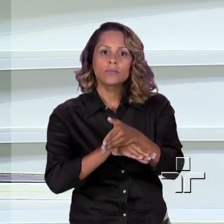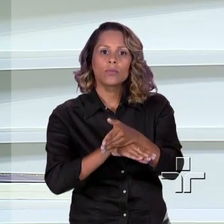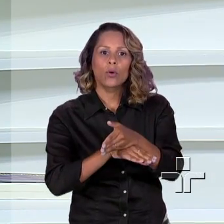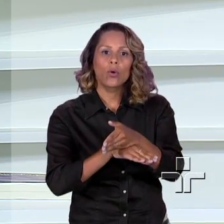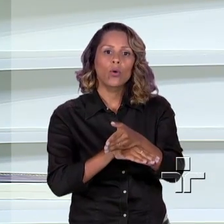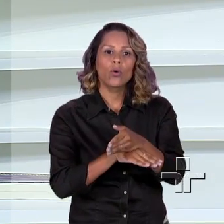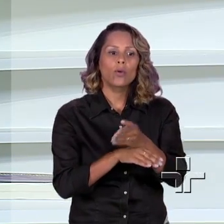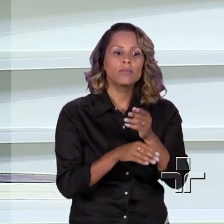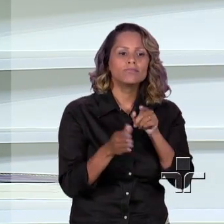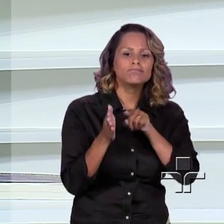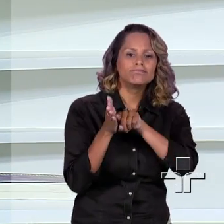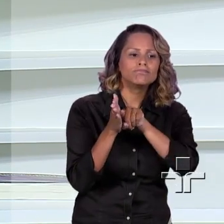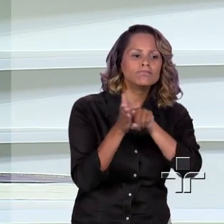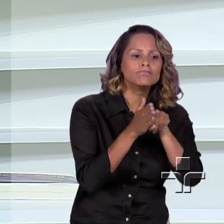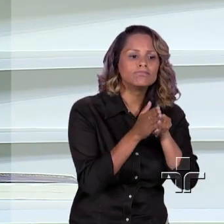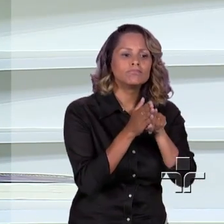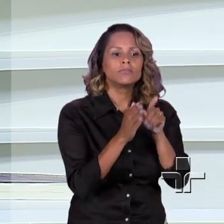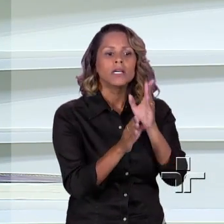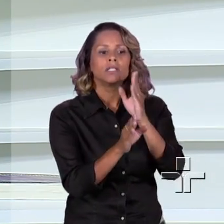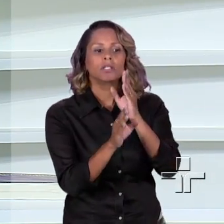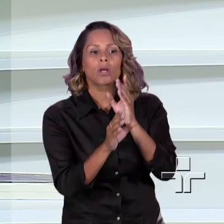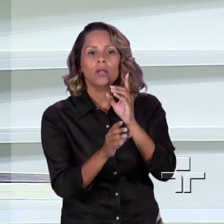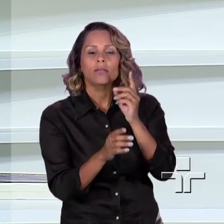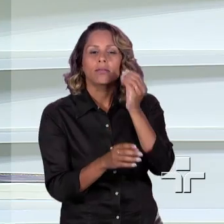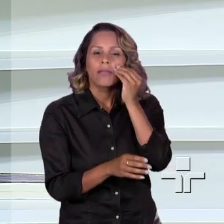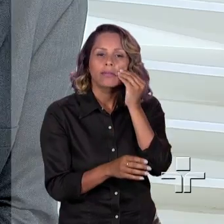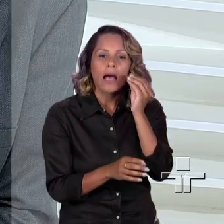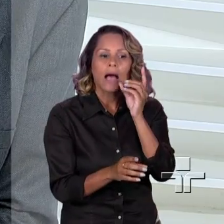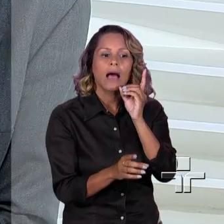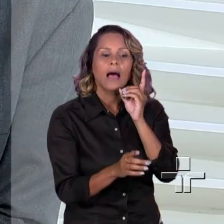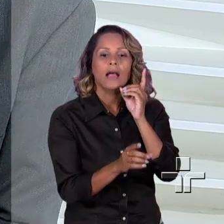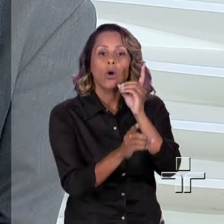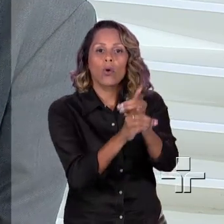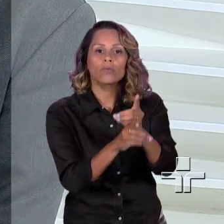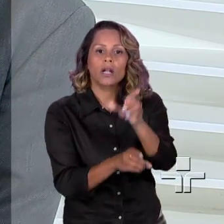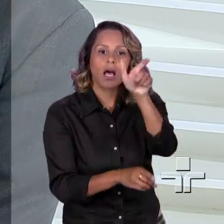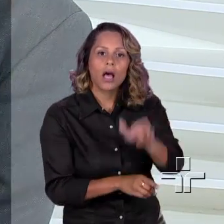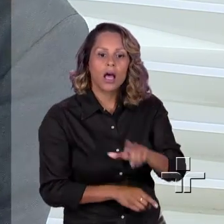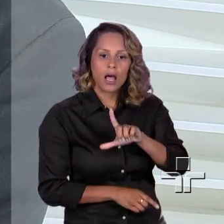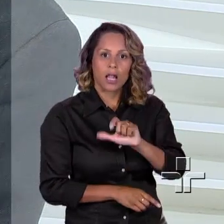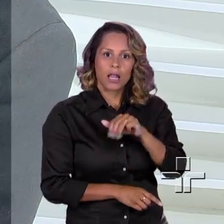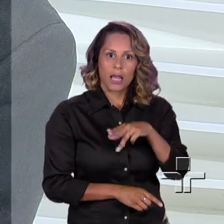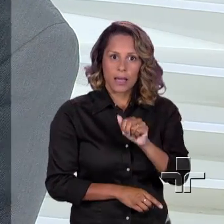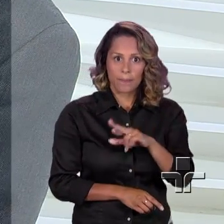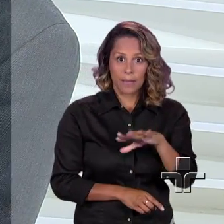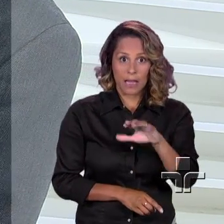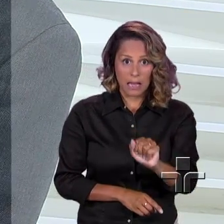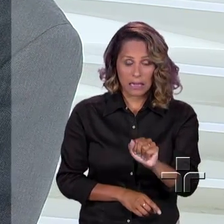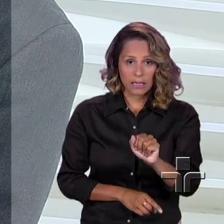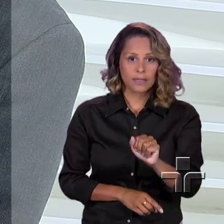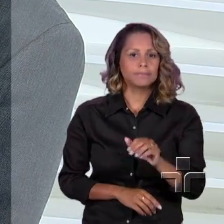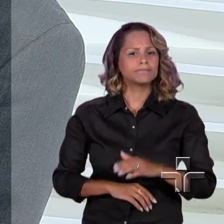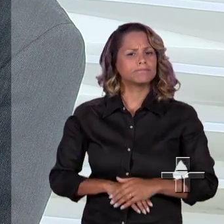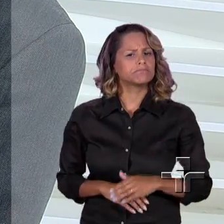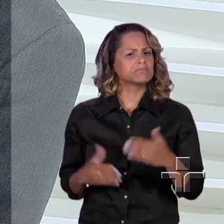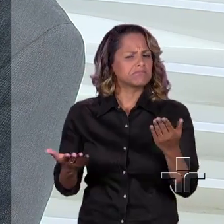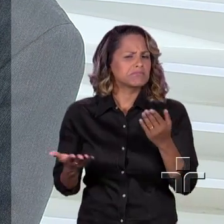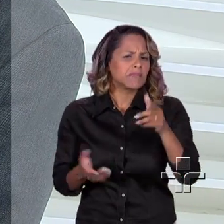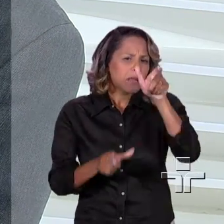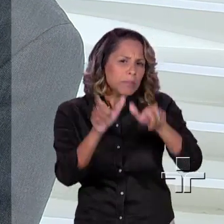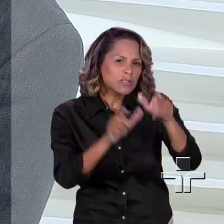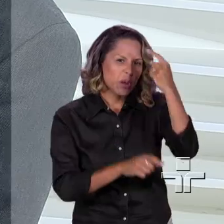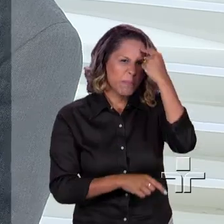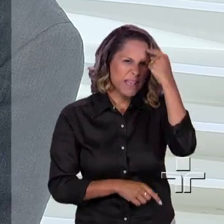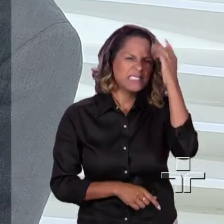Lamarca. Então, eu queria saber qual era o papel do Herbert Daniel. Inclusive, as pessoas pensam que sabem sobre essa história